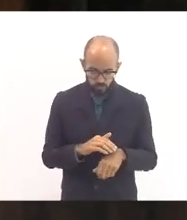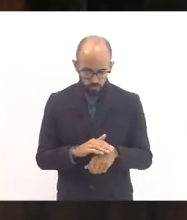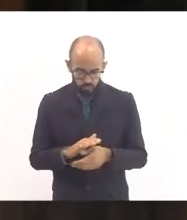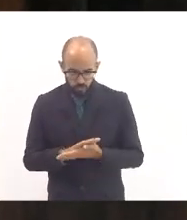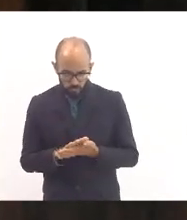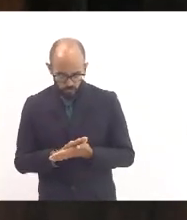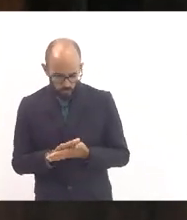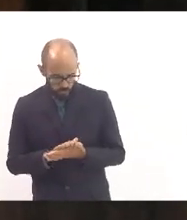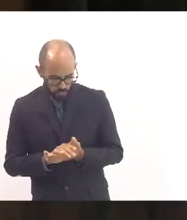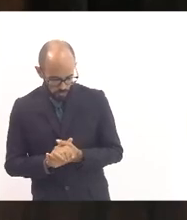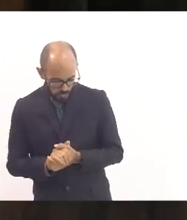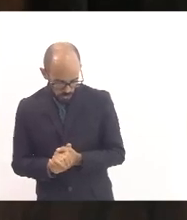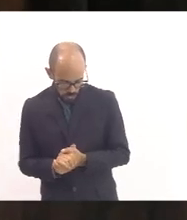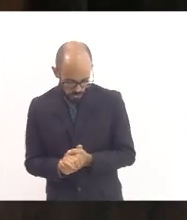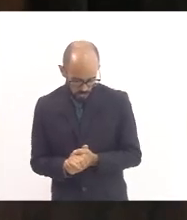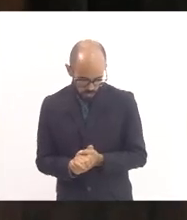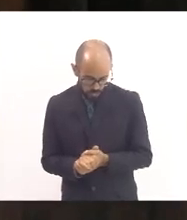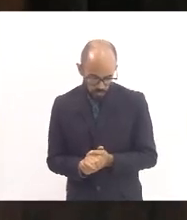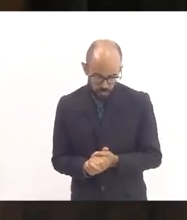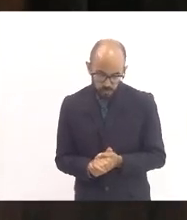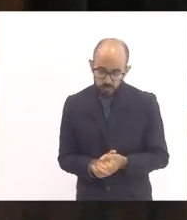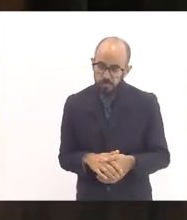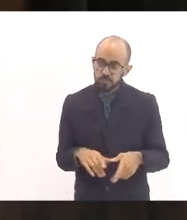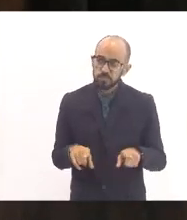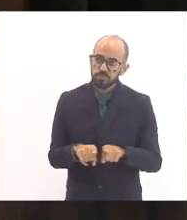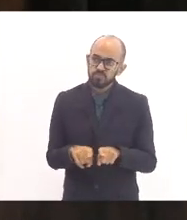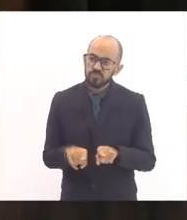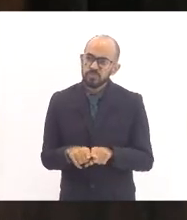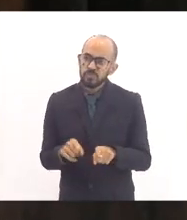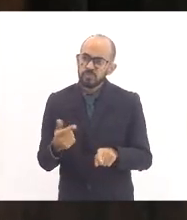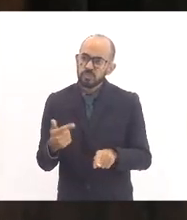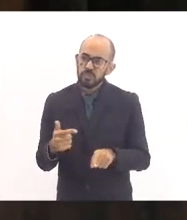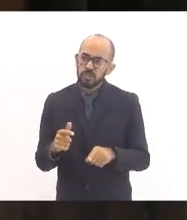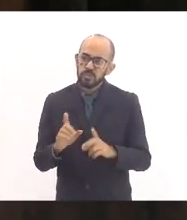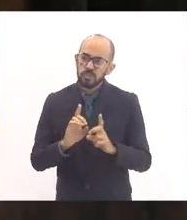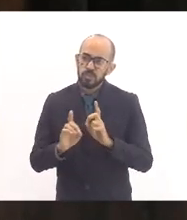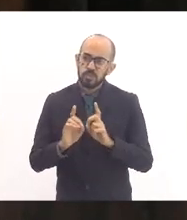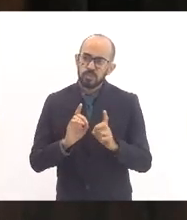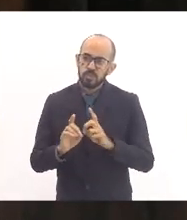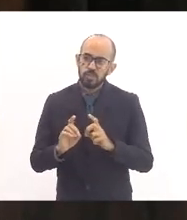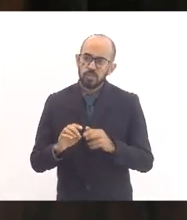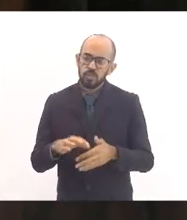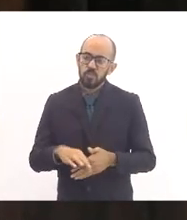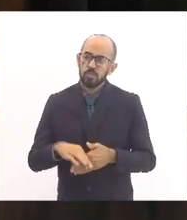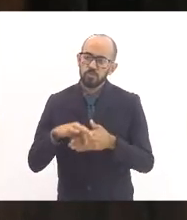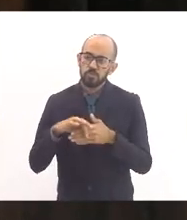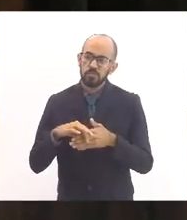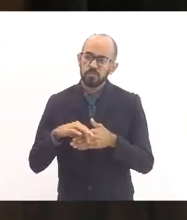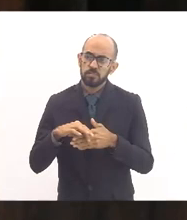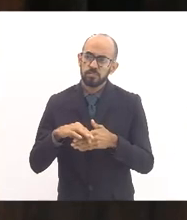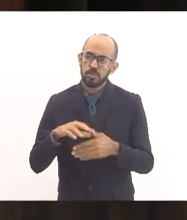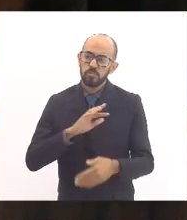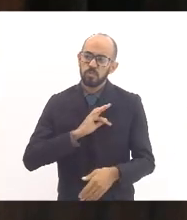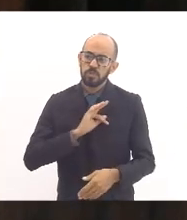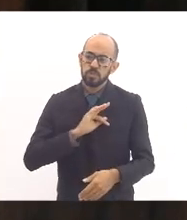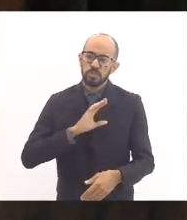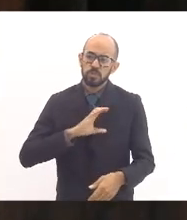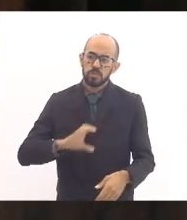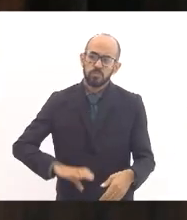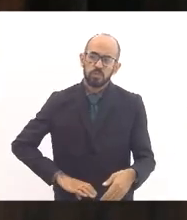de governo não teve discussão interna com comando da polícia civil com as comissões pertinentes